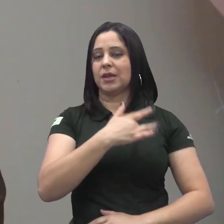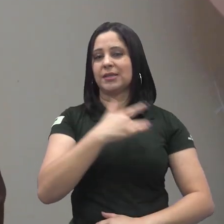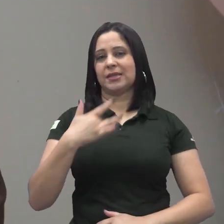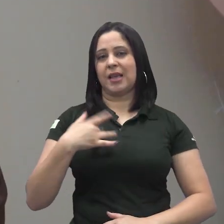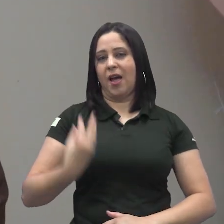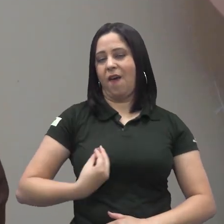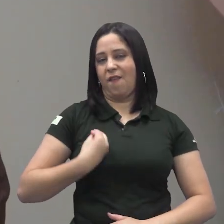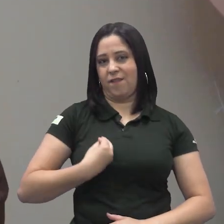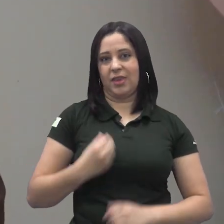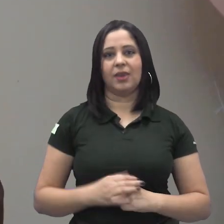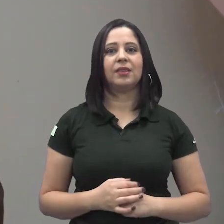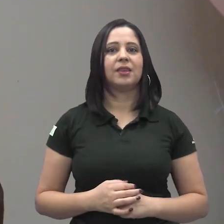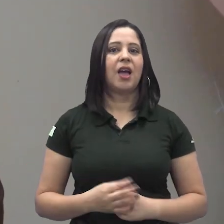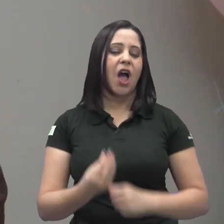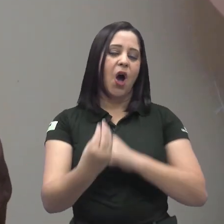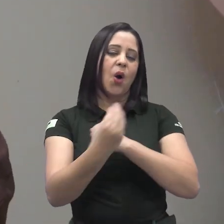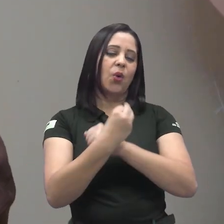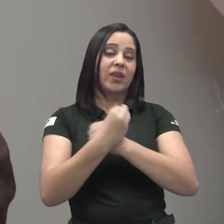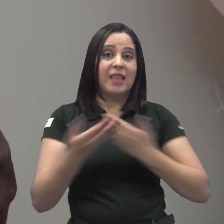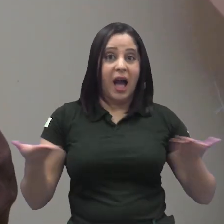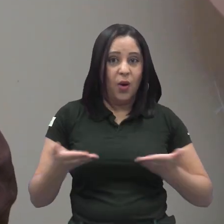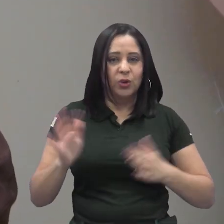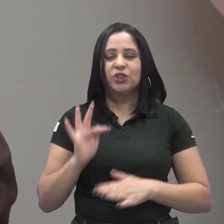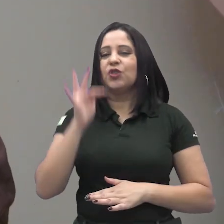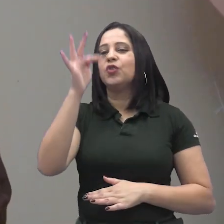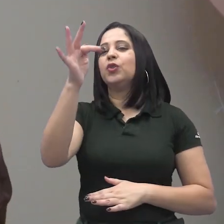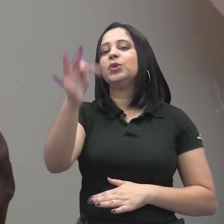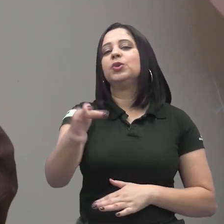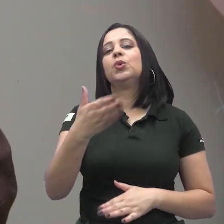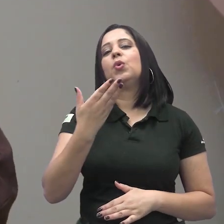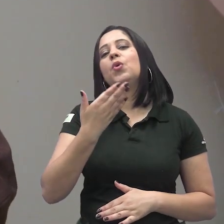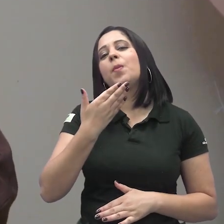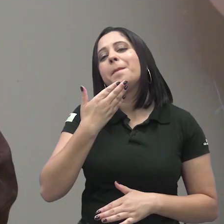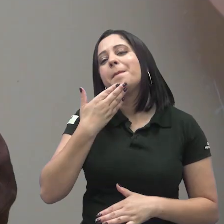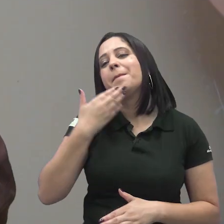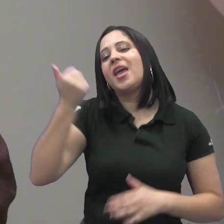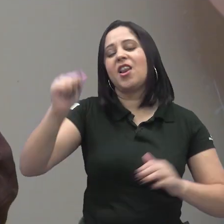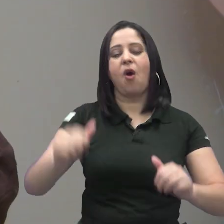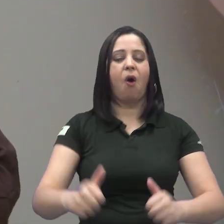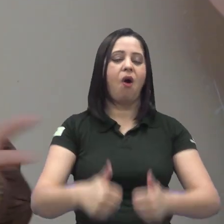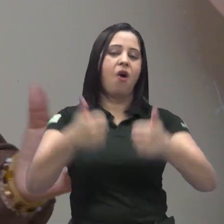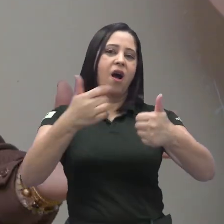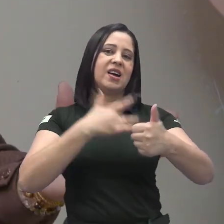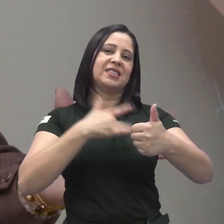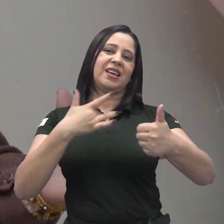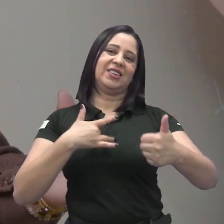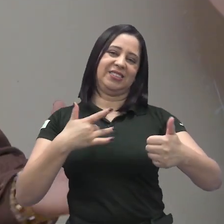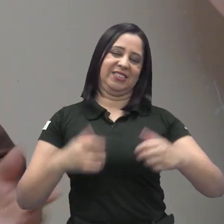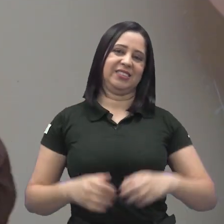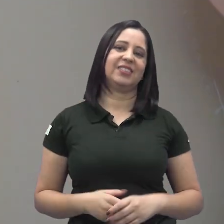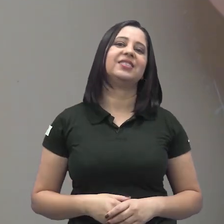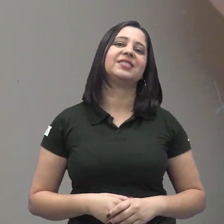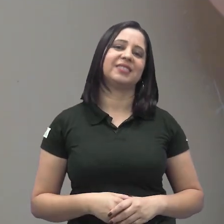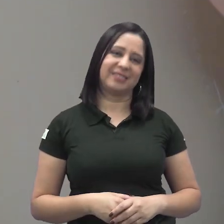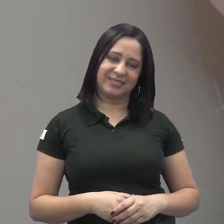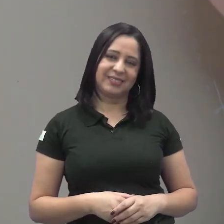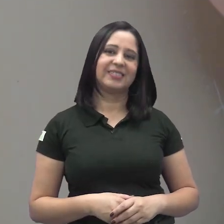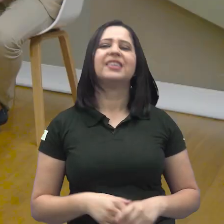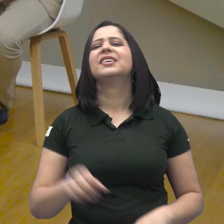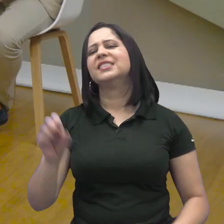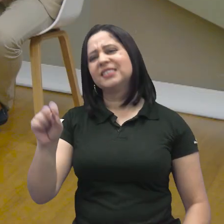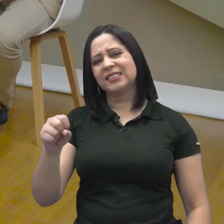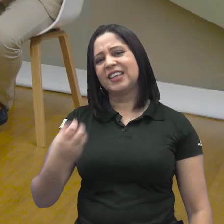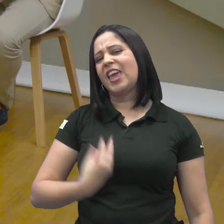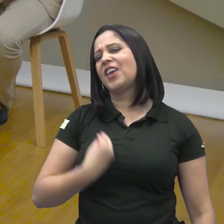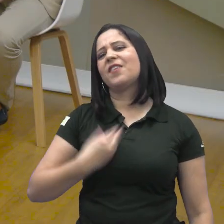cuidar hoje é garantir um amanhã com mais qualidade de vida, mais presença, mais vida, né, doutor? Isso aí, muito sem obrigada